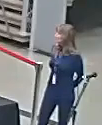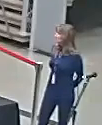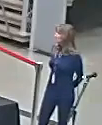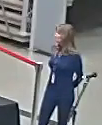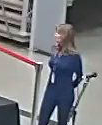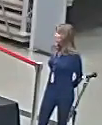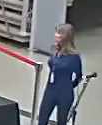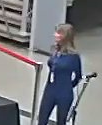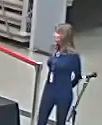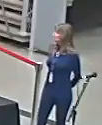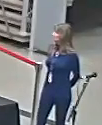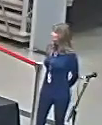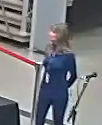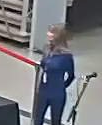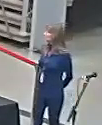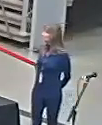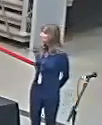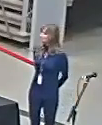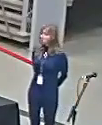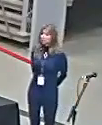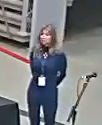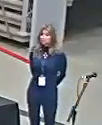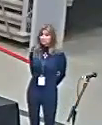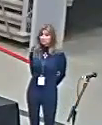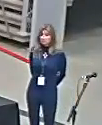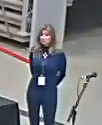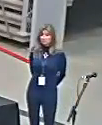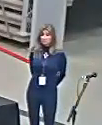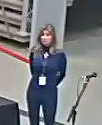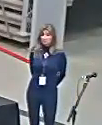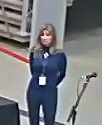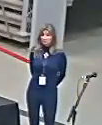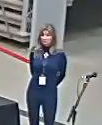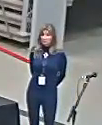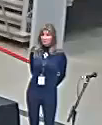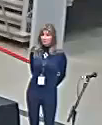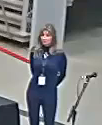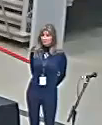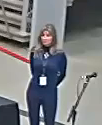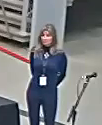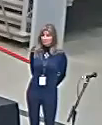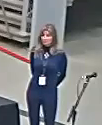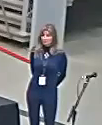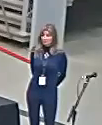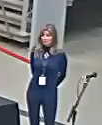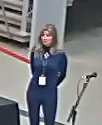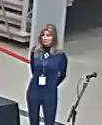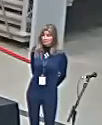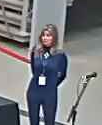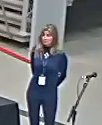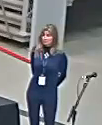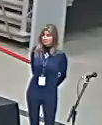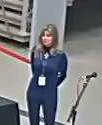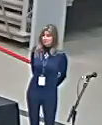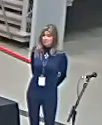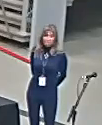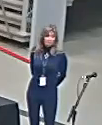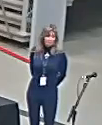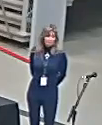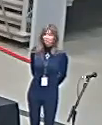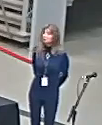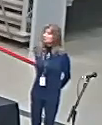há poucos meses atrás H uns 5 meses eu vim para para BH no ônibus